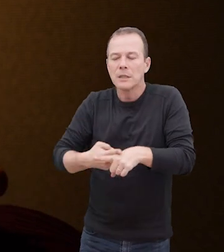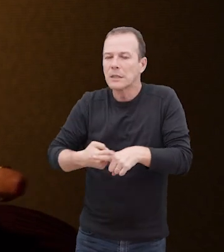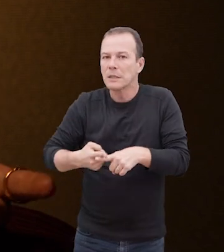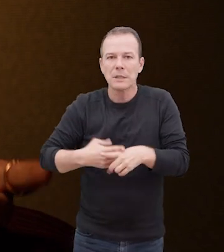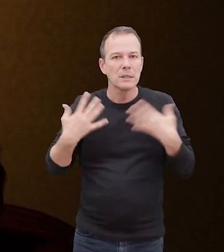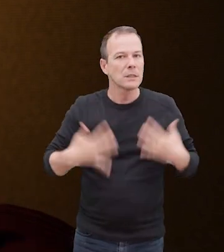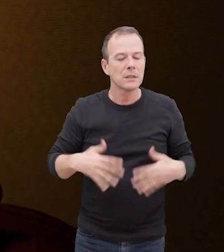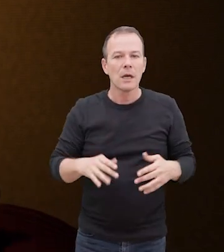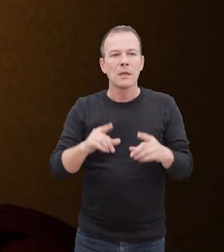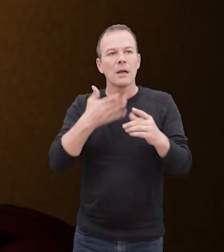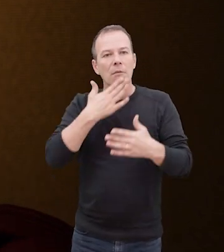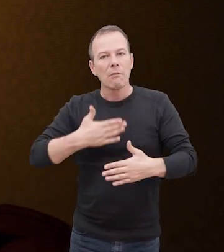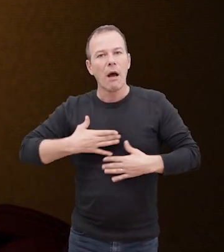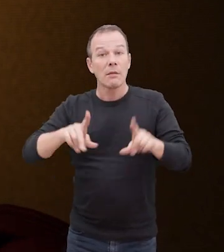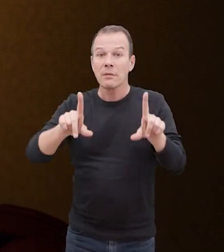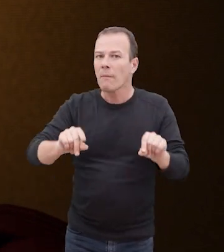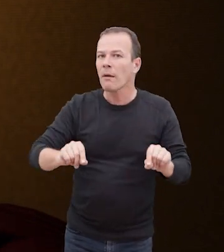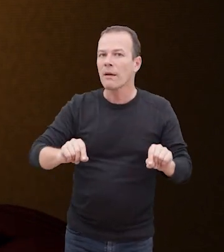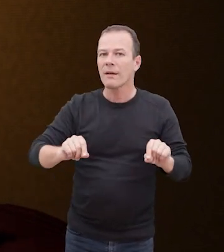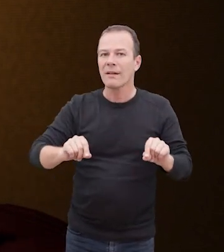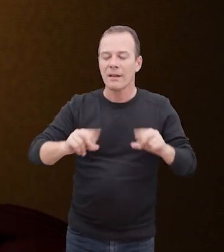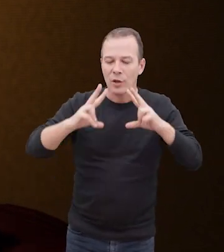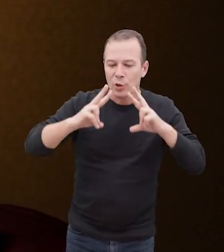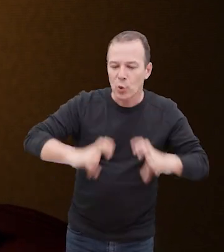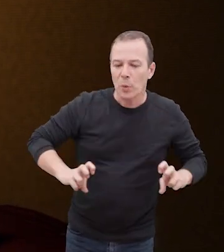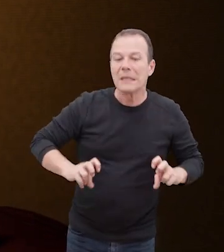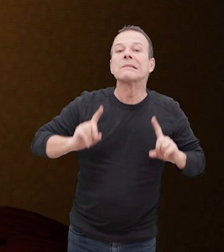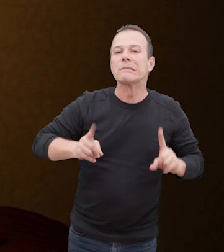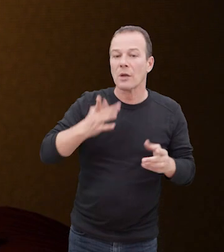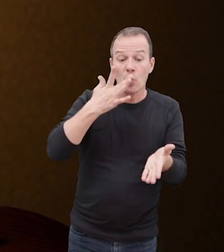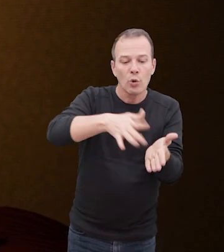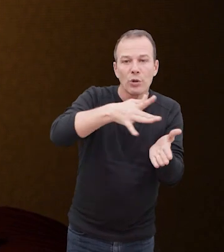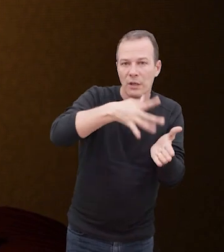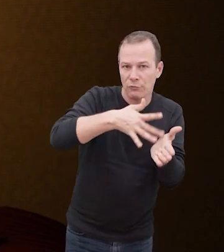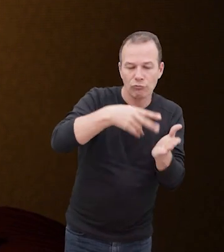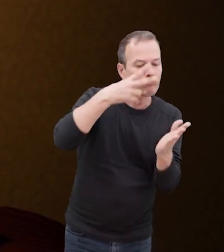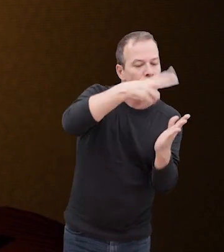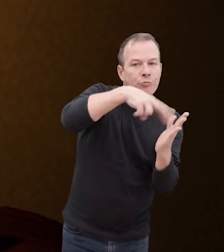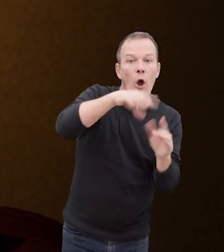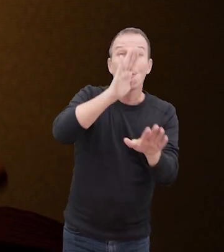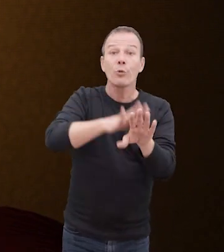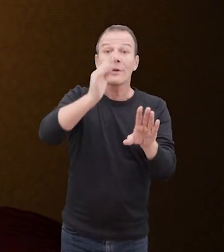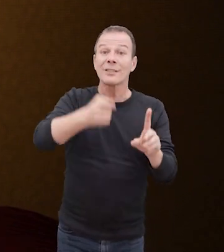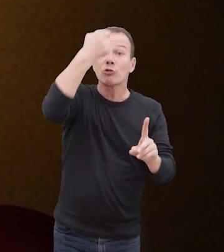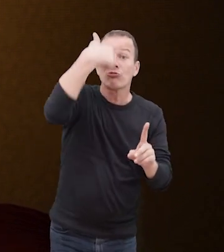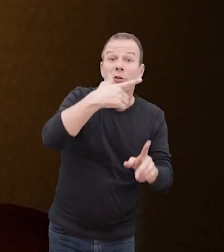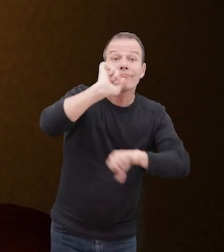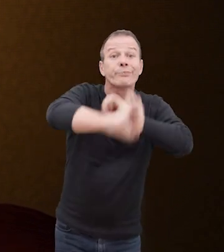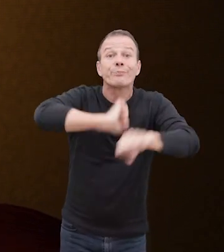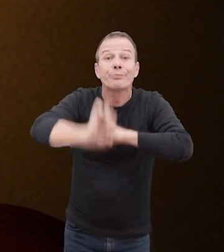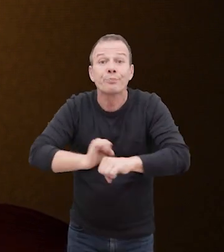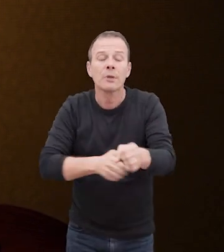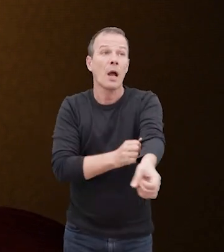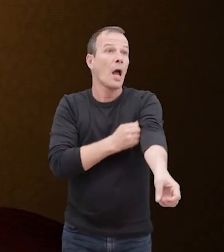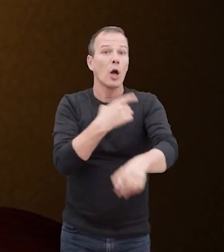forma, que me fez também redescobrir a magia da literatura, por causa das histórias que eles